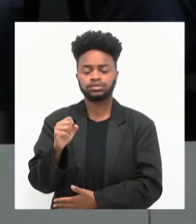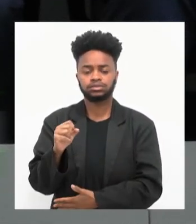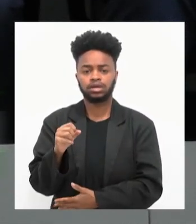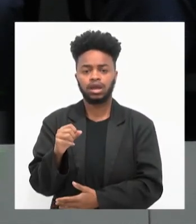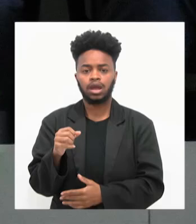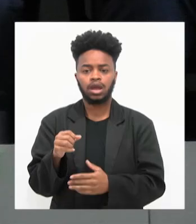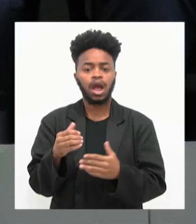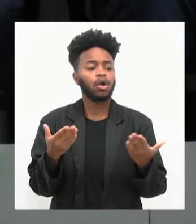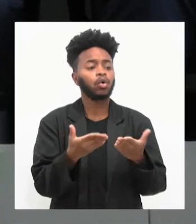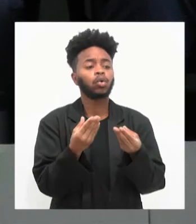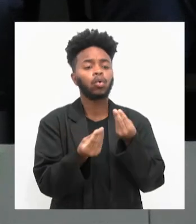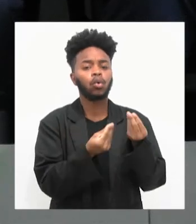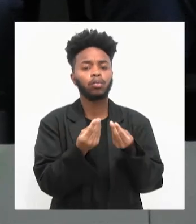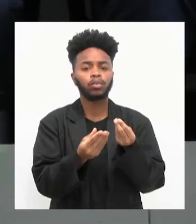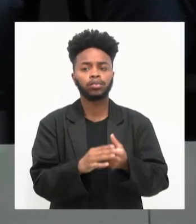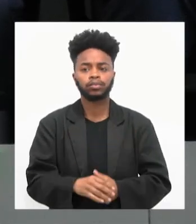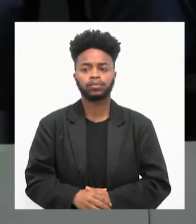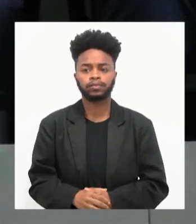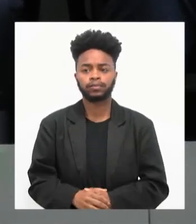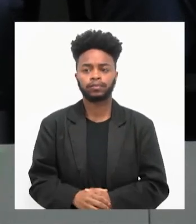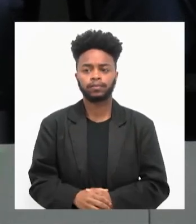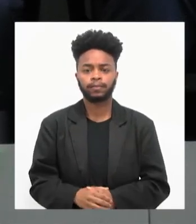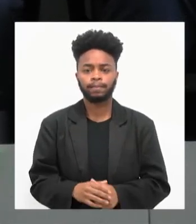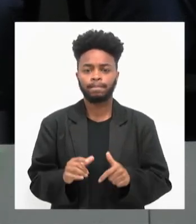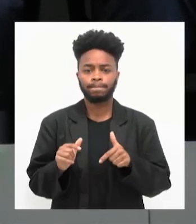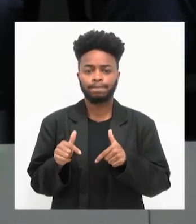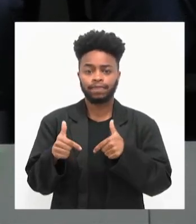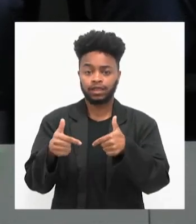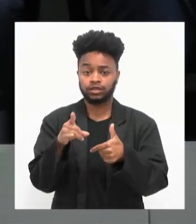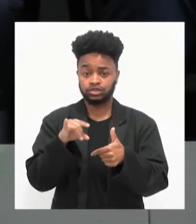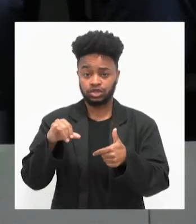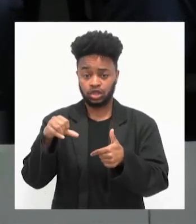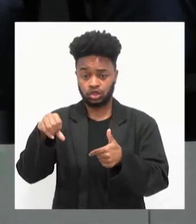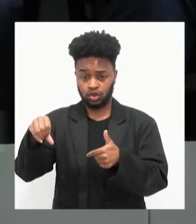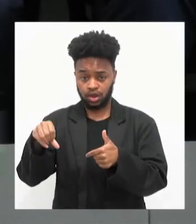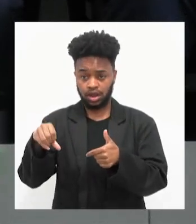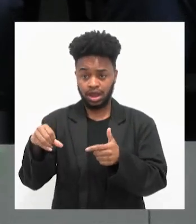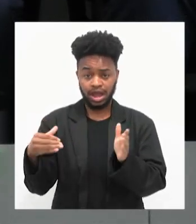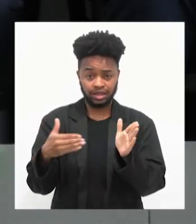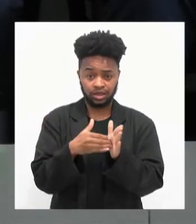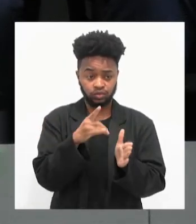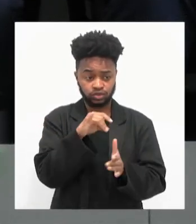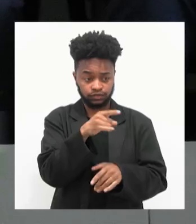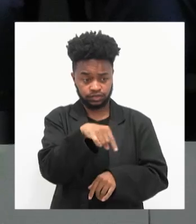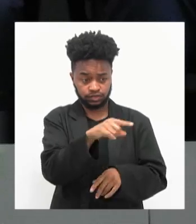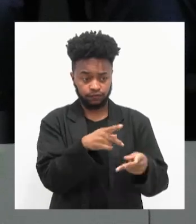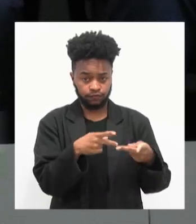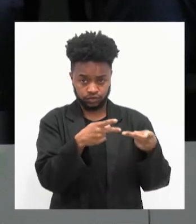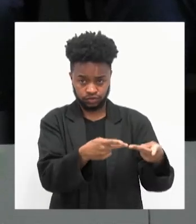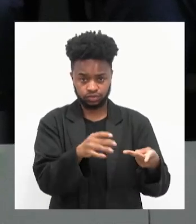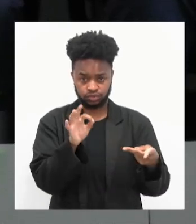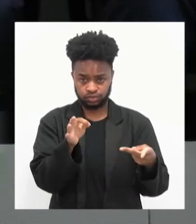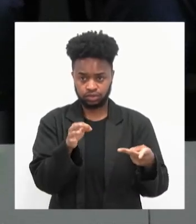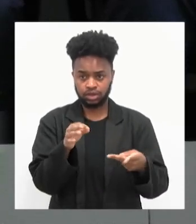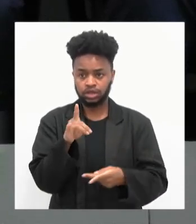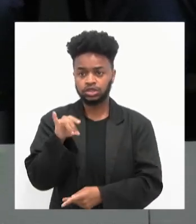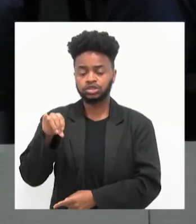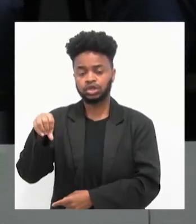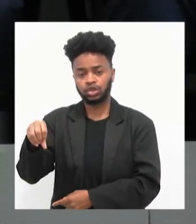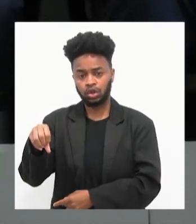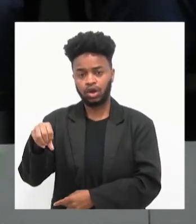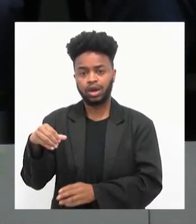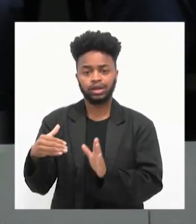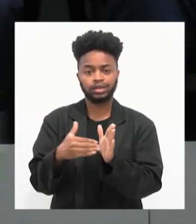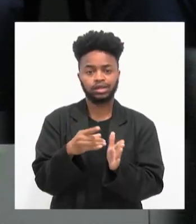agora? A operação durou do dia 9 até o dia que os senhores foram lá, né? Do dia 9 ao